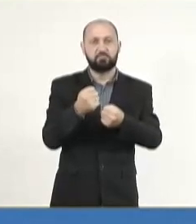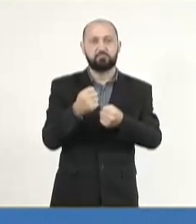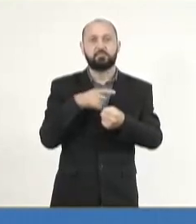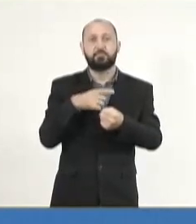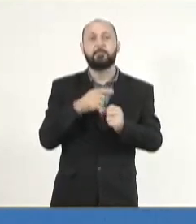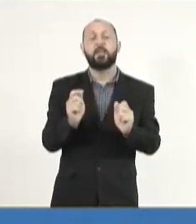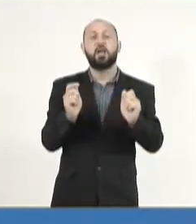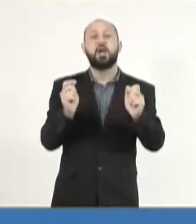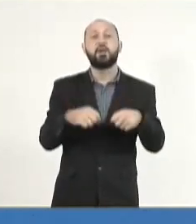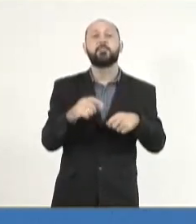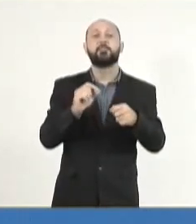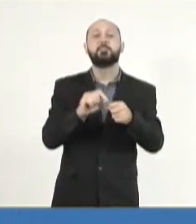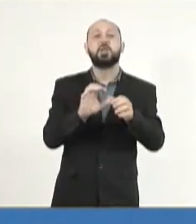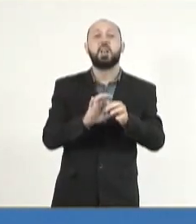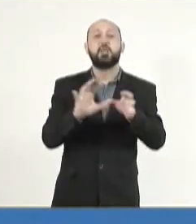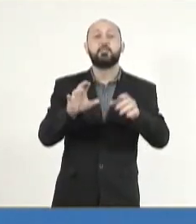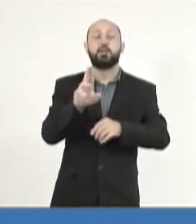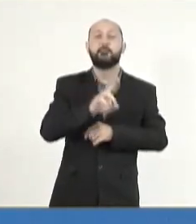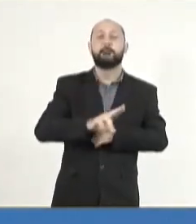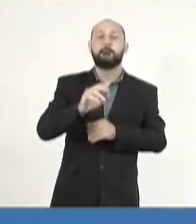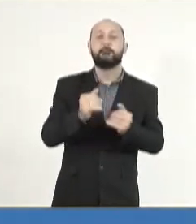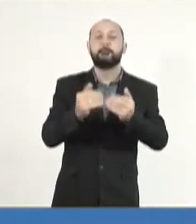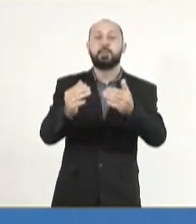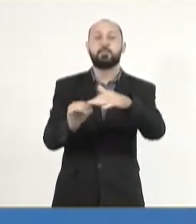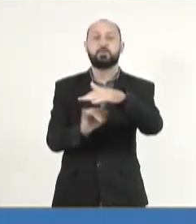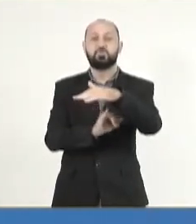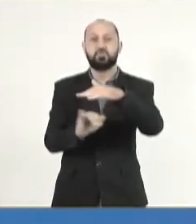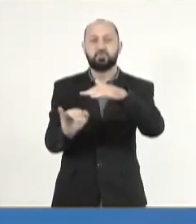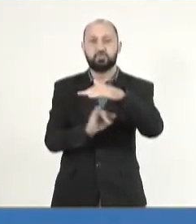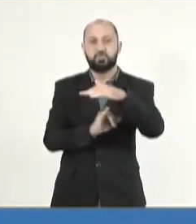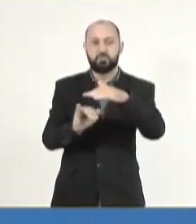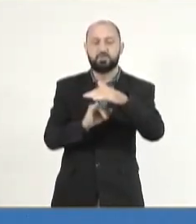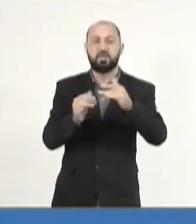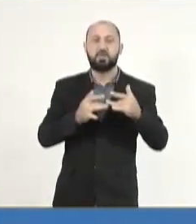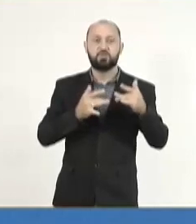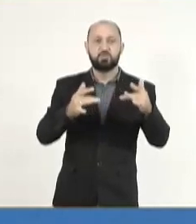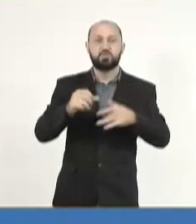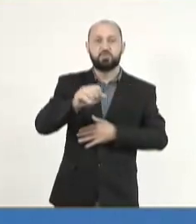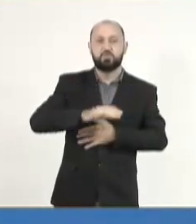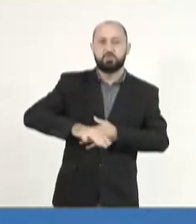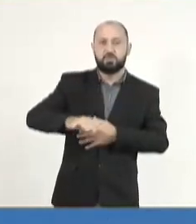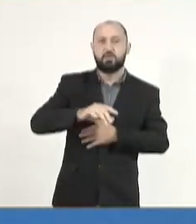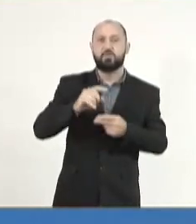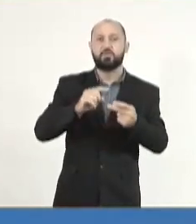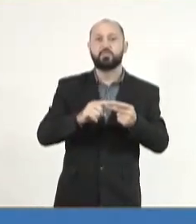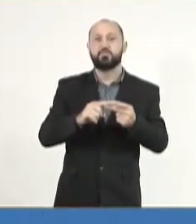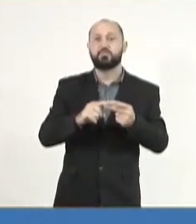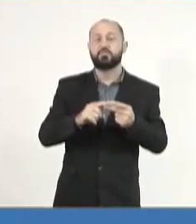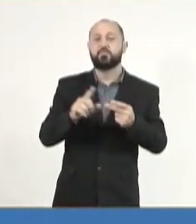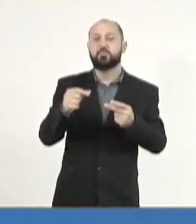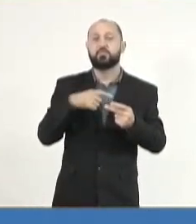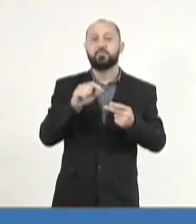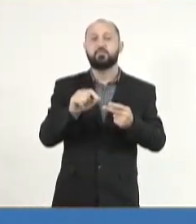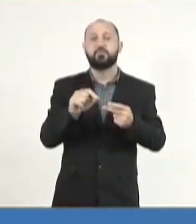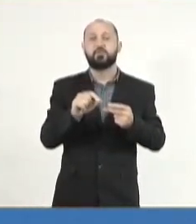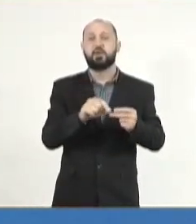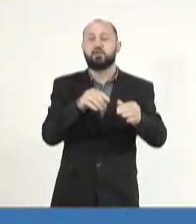a possibilidade de permissão de uso para as entidades de assistência social, que ficarão